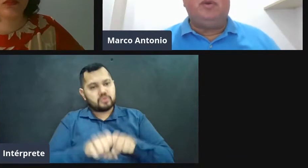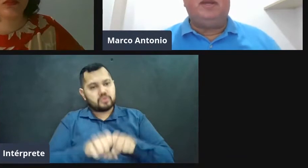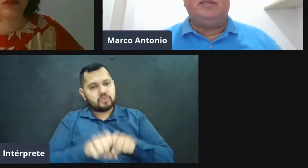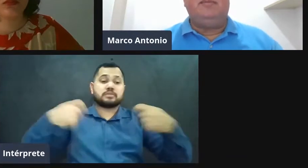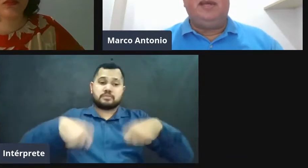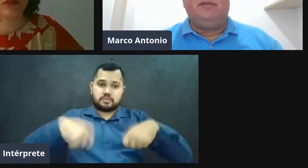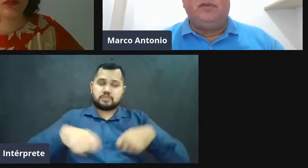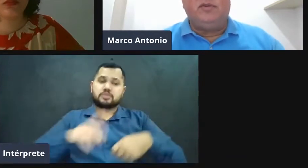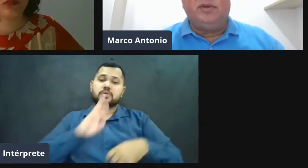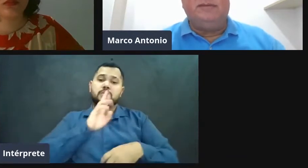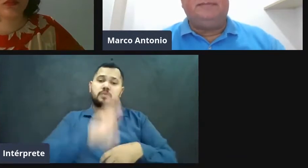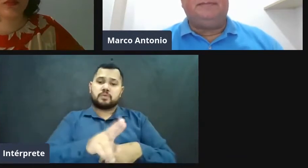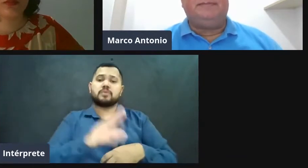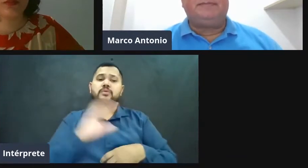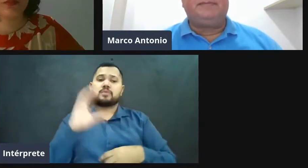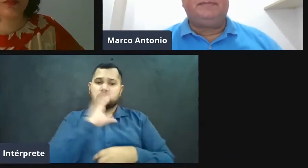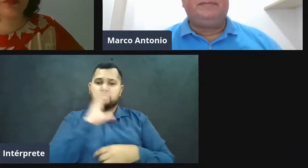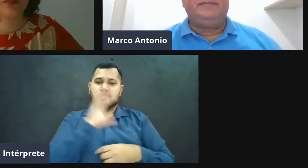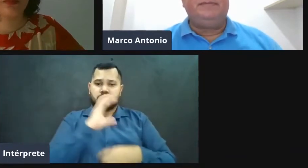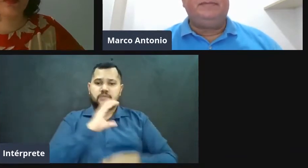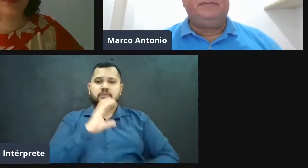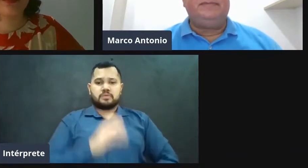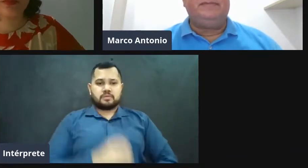de uma resposta à altura para isso também em estrutura.